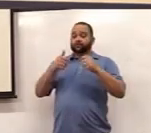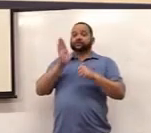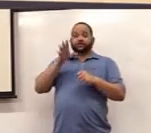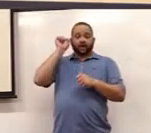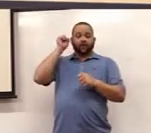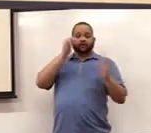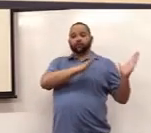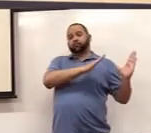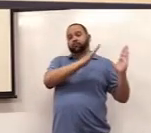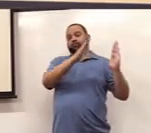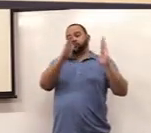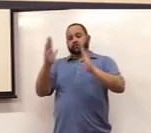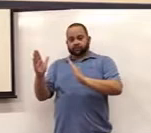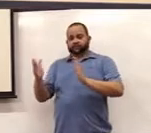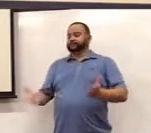inteira.